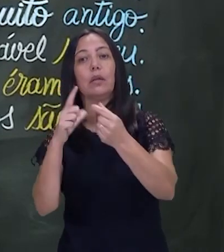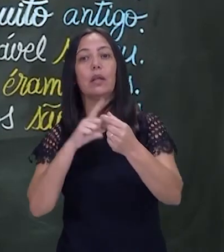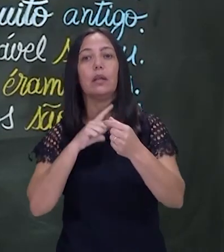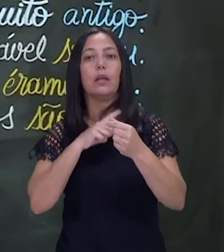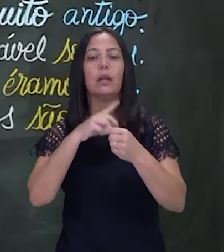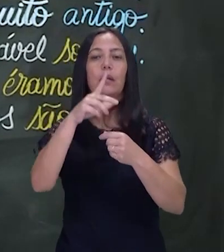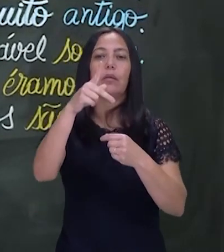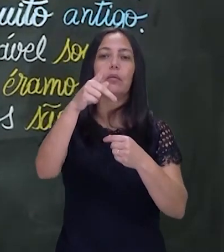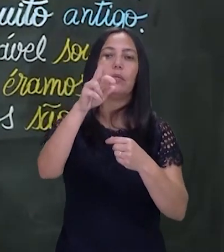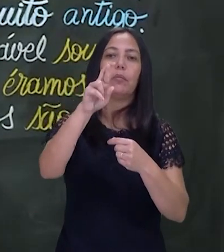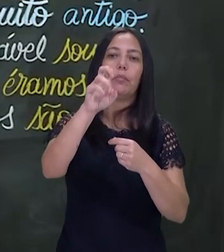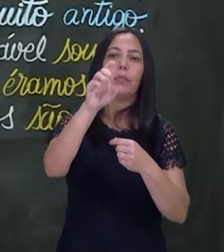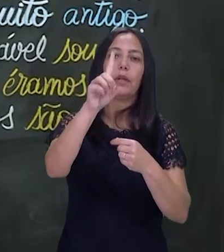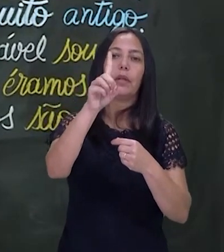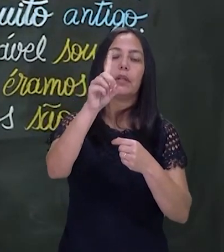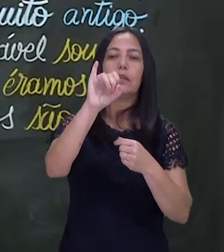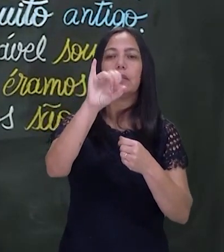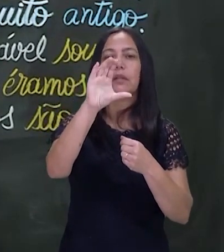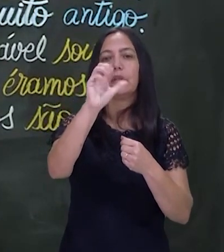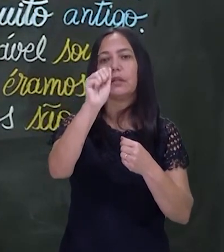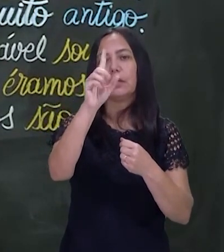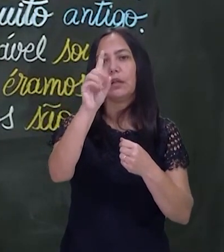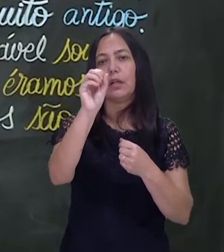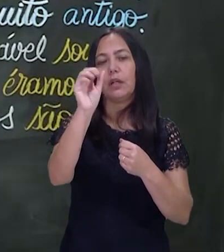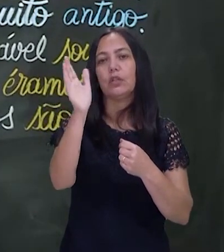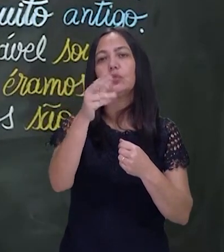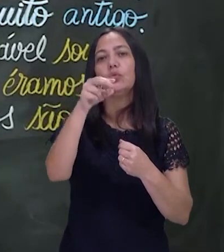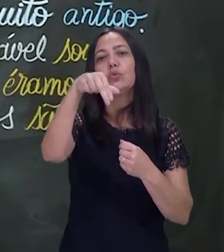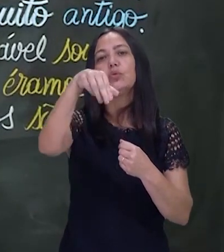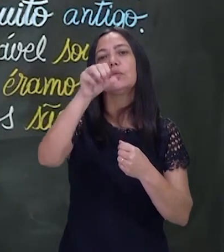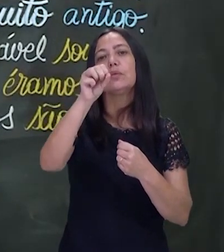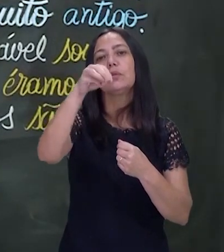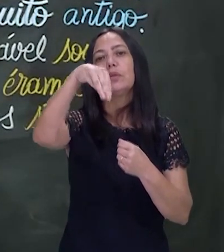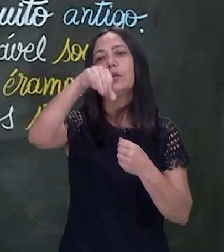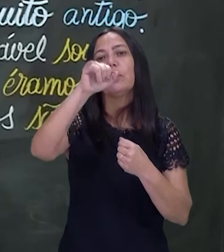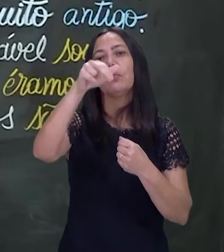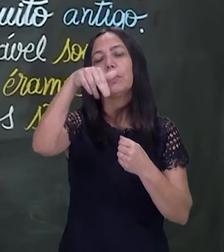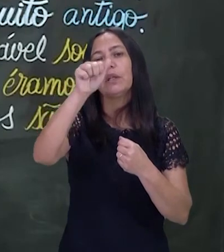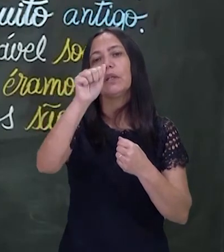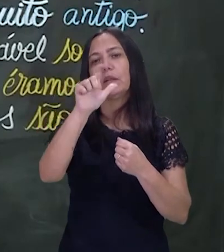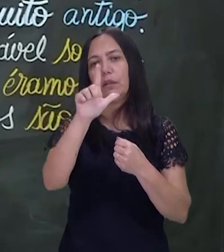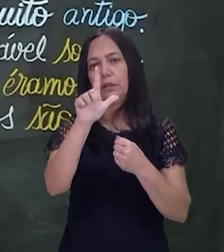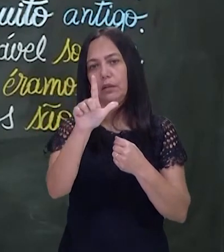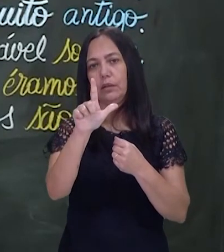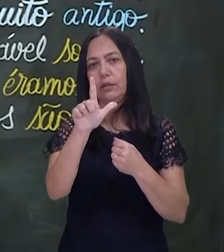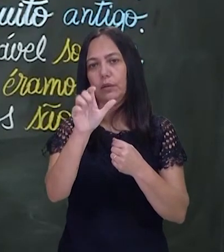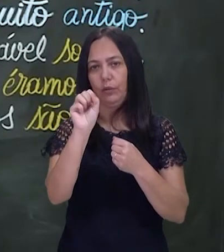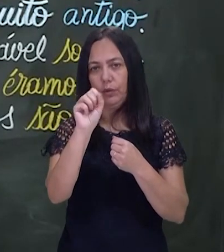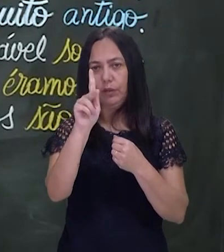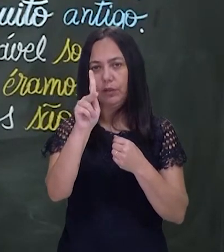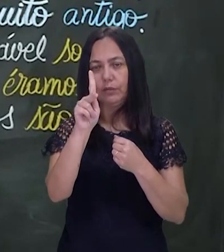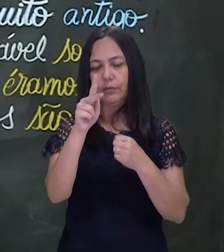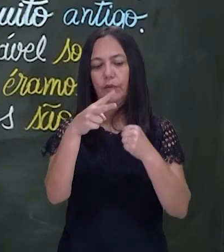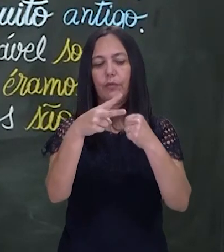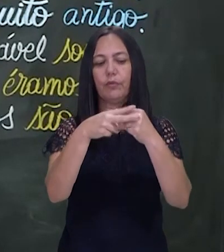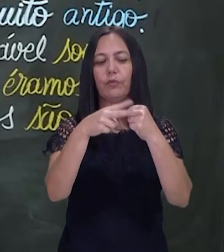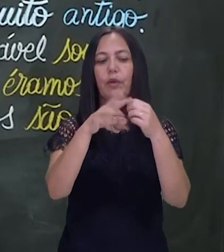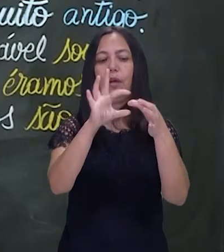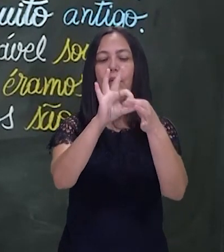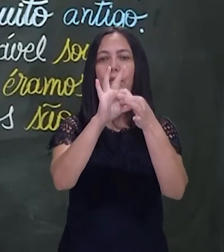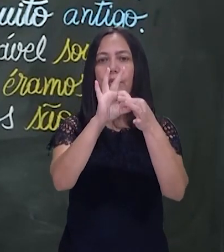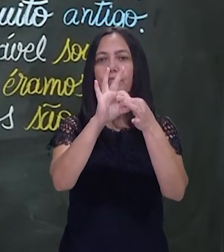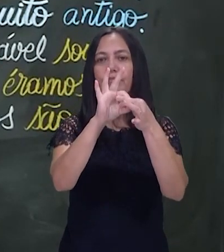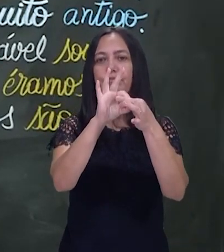predicado nominal. Esses dois elementos não podem ser esquecidos quando vocês forem estudar o predicado nominal, ok? O verbo de ligação e